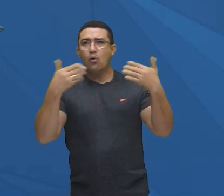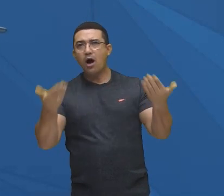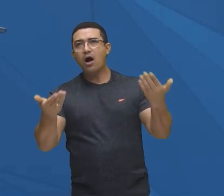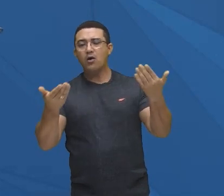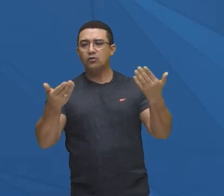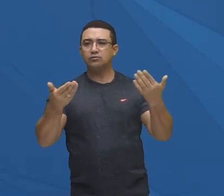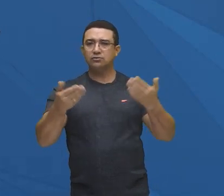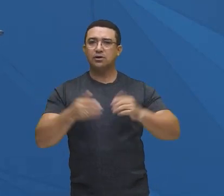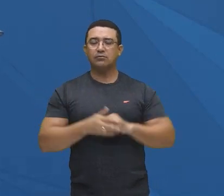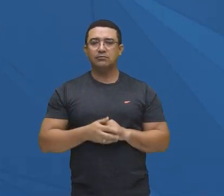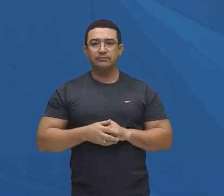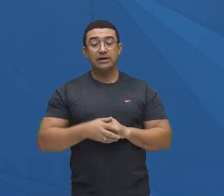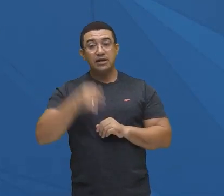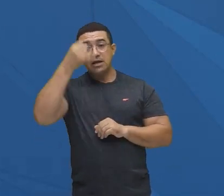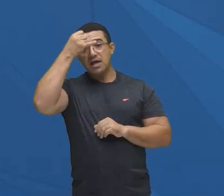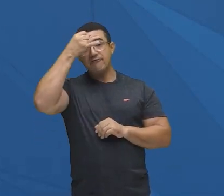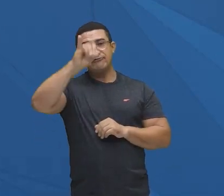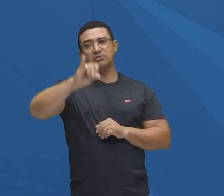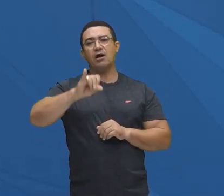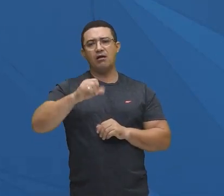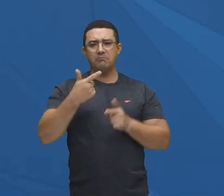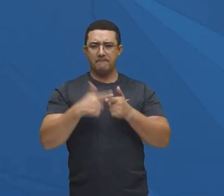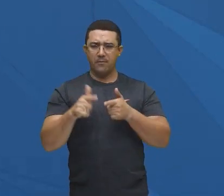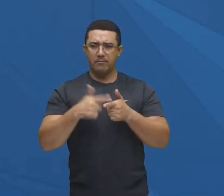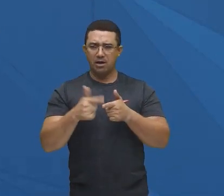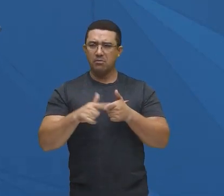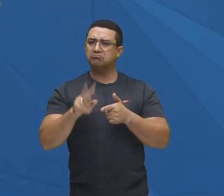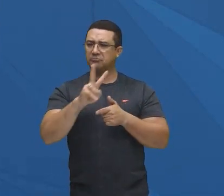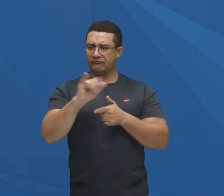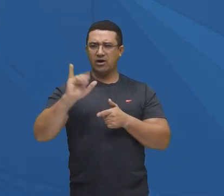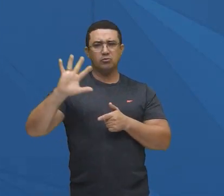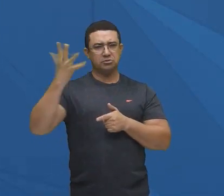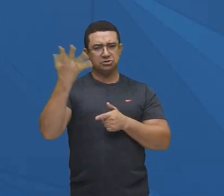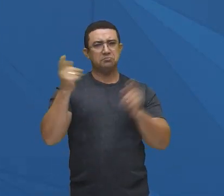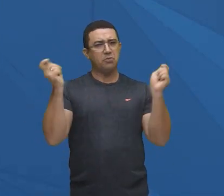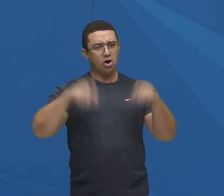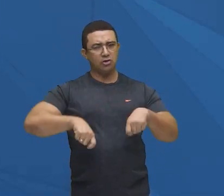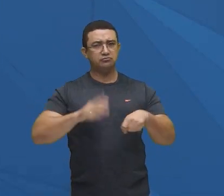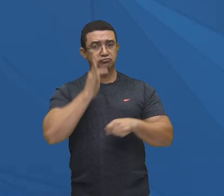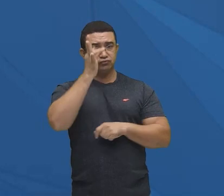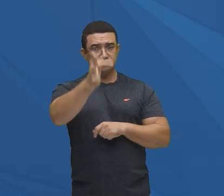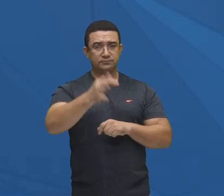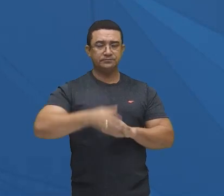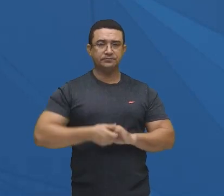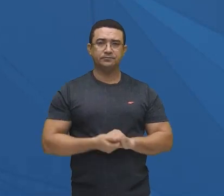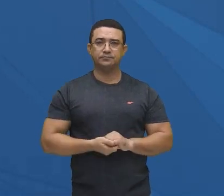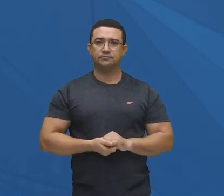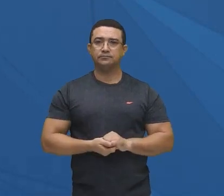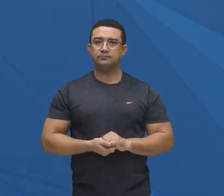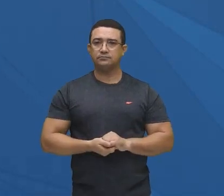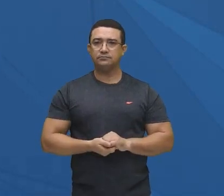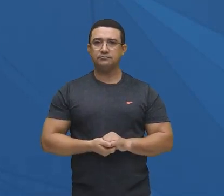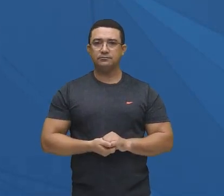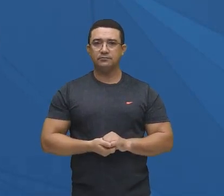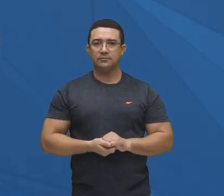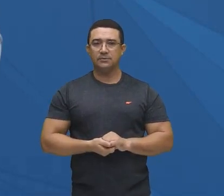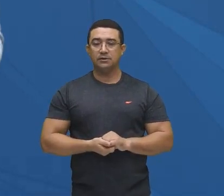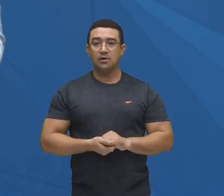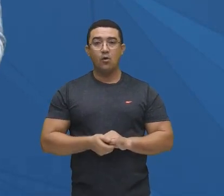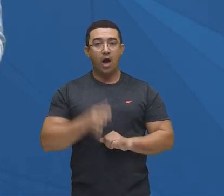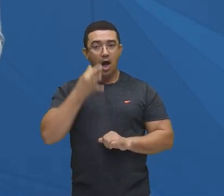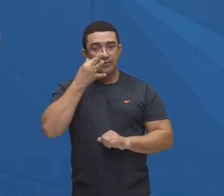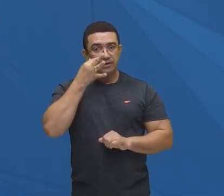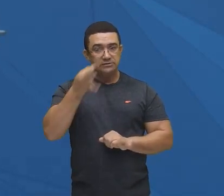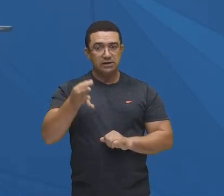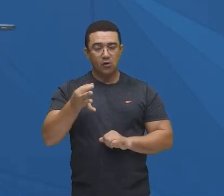possibilidade de algum risco, né, que ele sempre vai existir. Por isso, olha só, fique atento à nossa dica, que é a